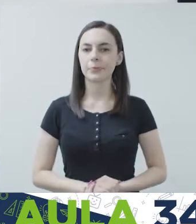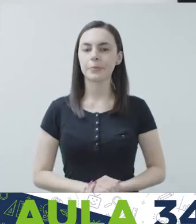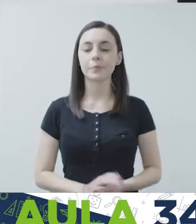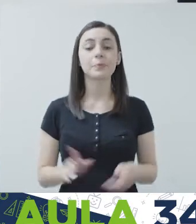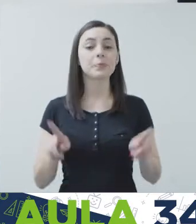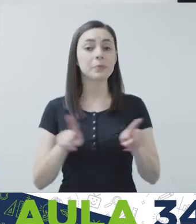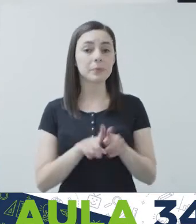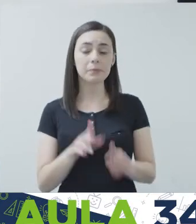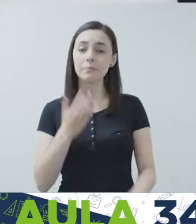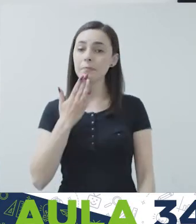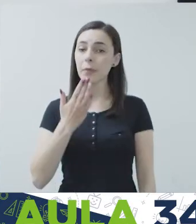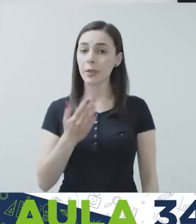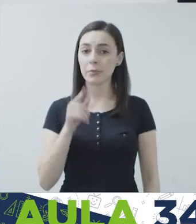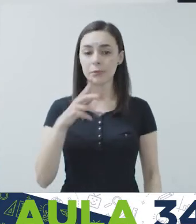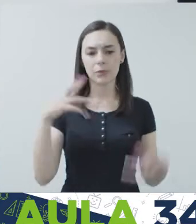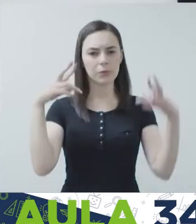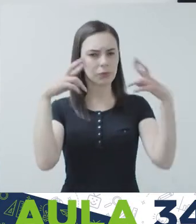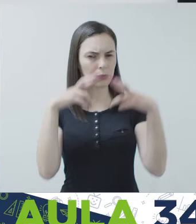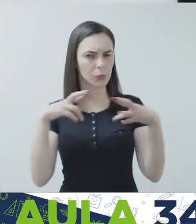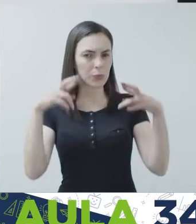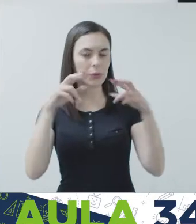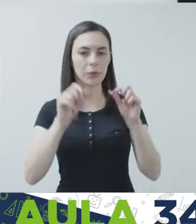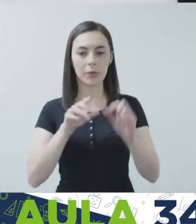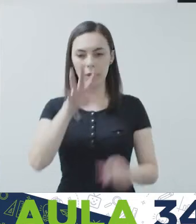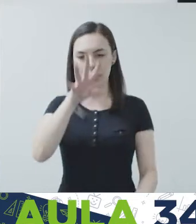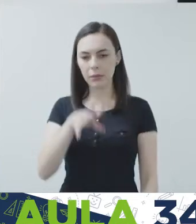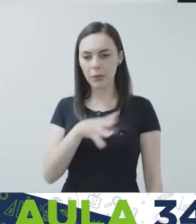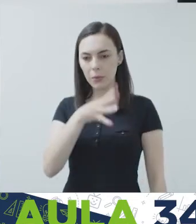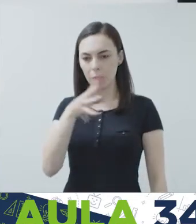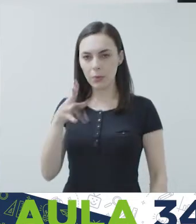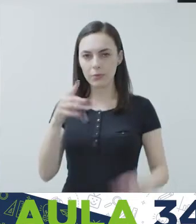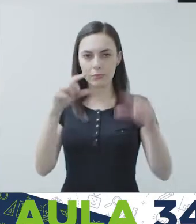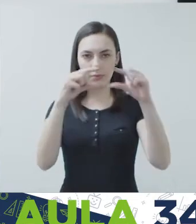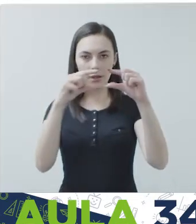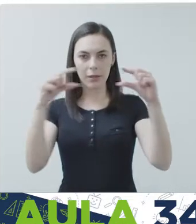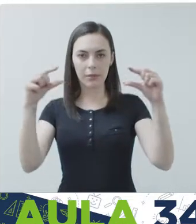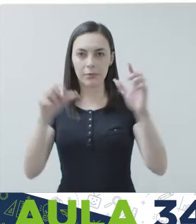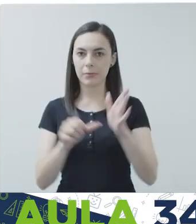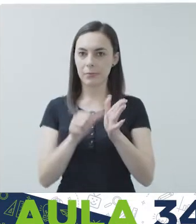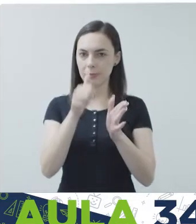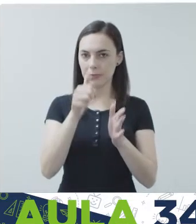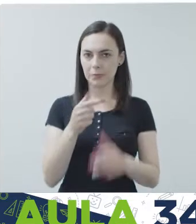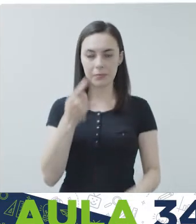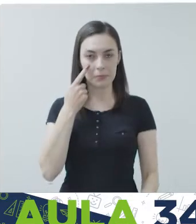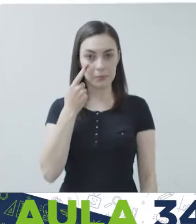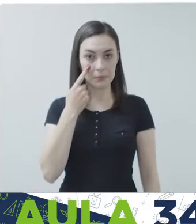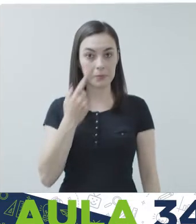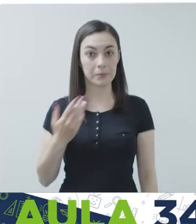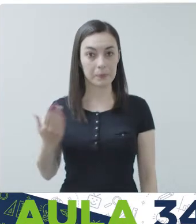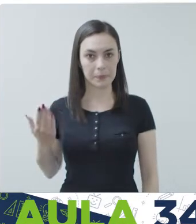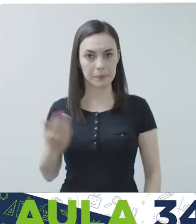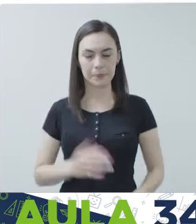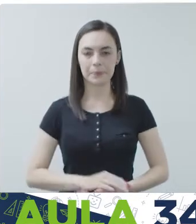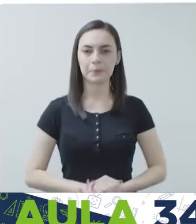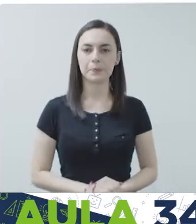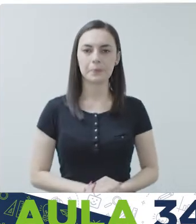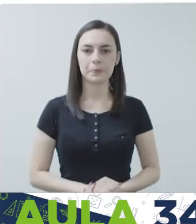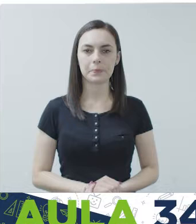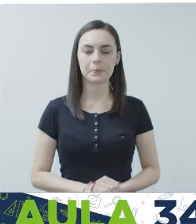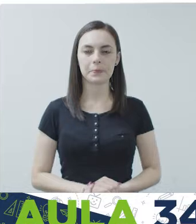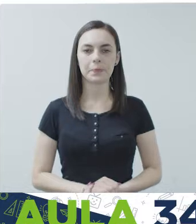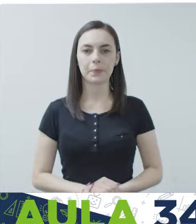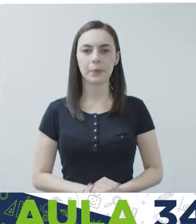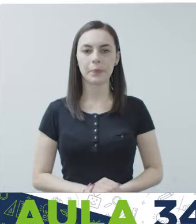vocês observem a primeira linha do quadro numérico. Vejam na tela. Olha só. Nós